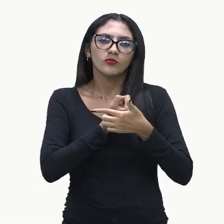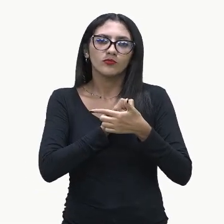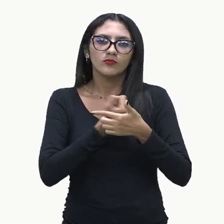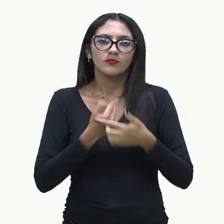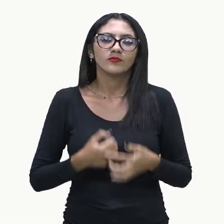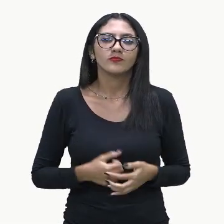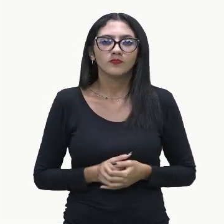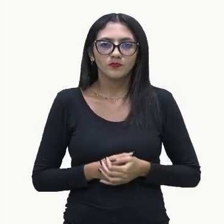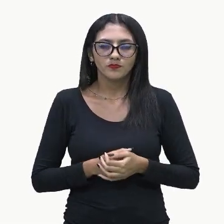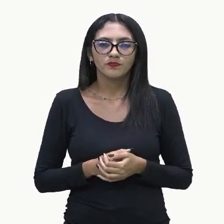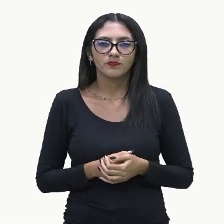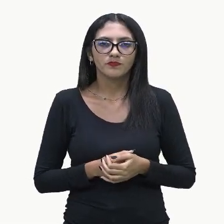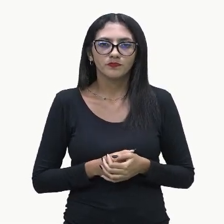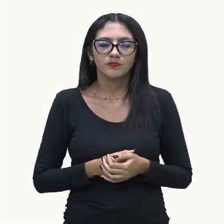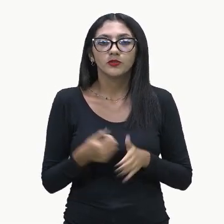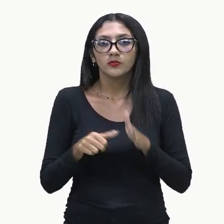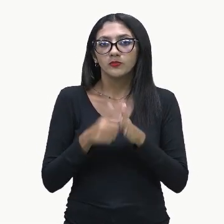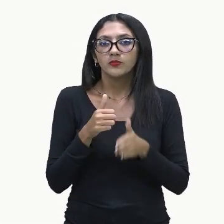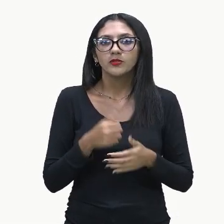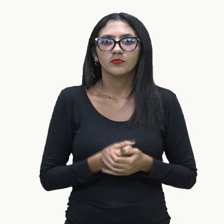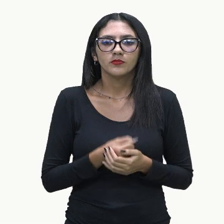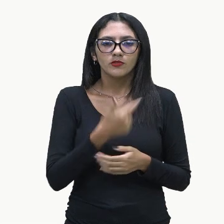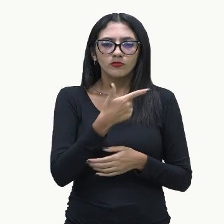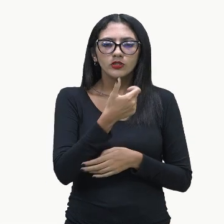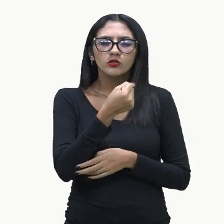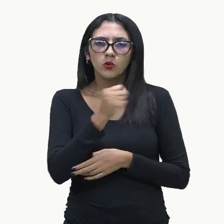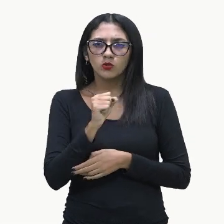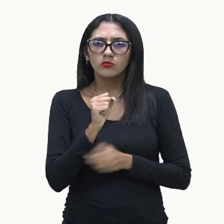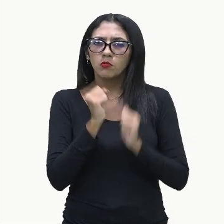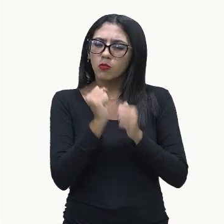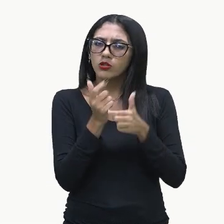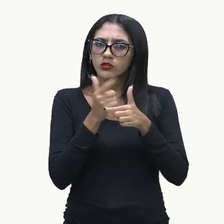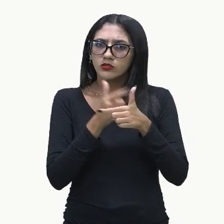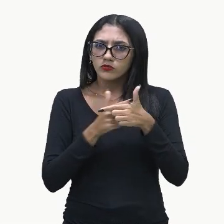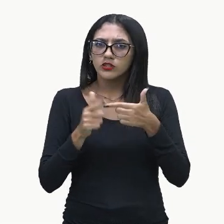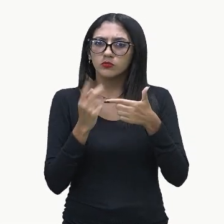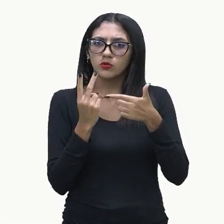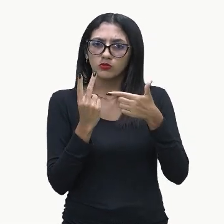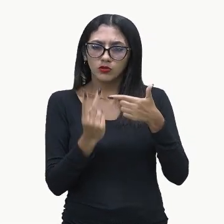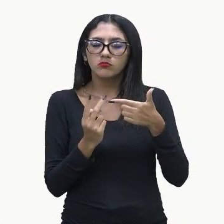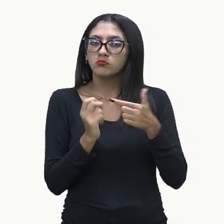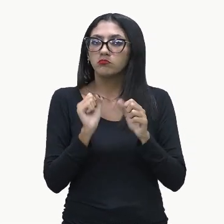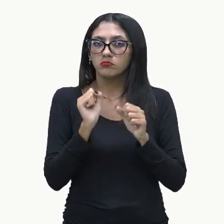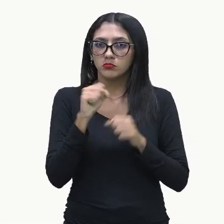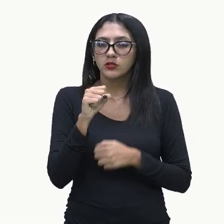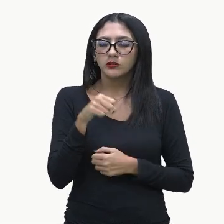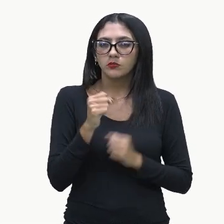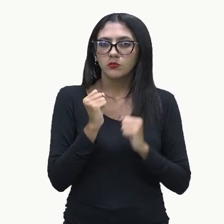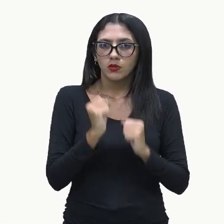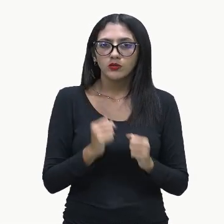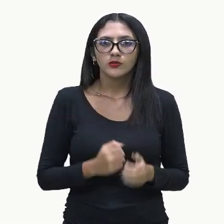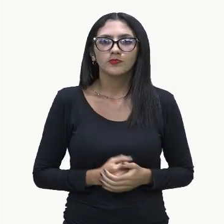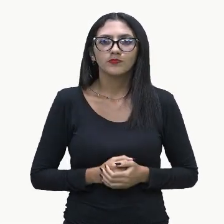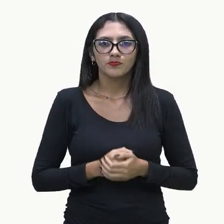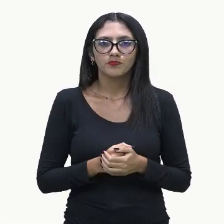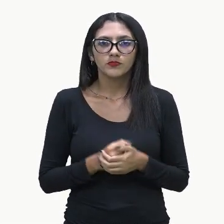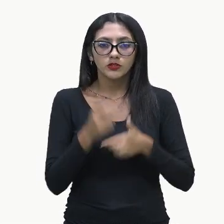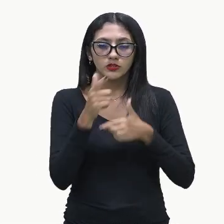claro, pelo 2. Então, 28, dá para dividir por 2? Dá, porque ele é par. Então, 28 dividido por